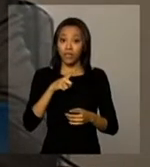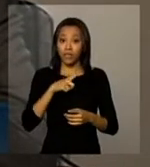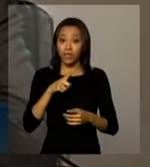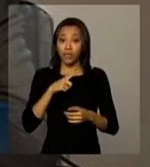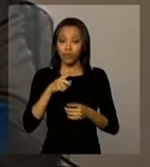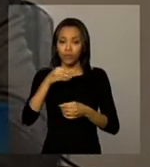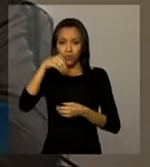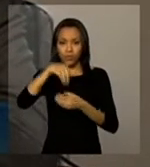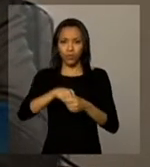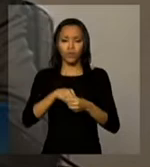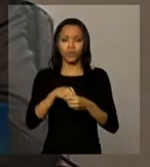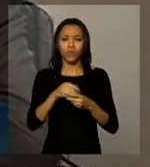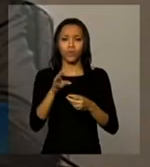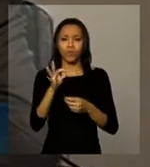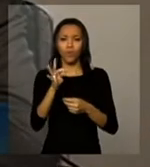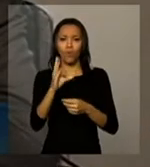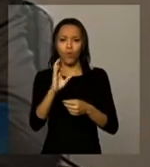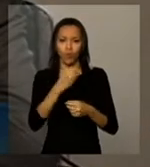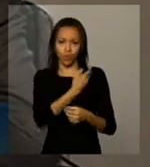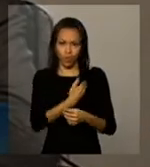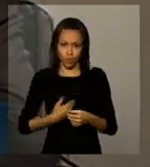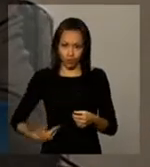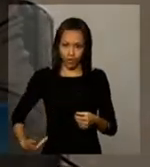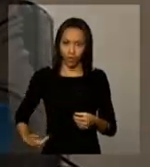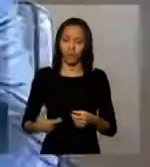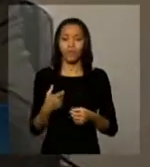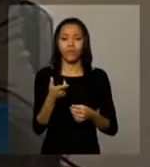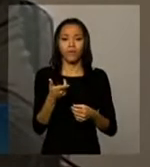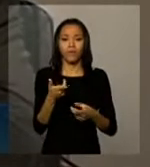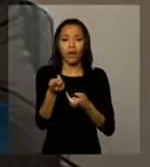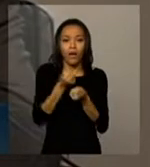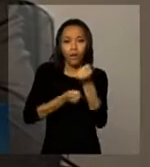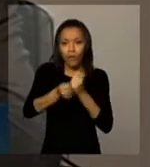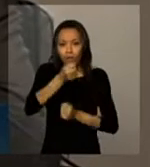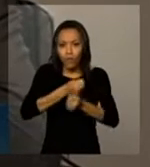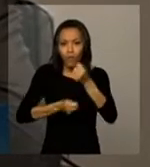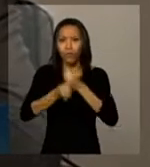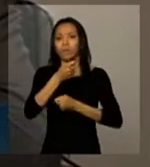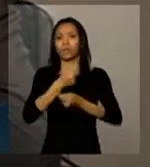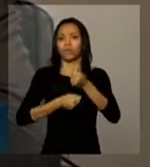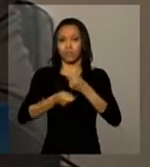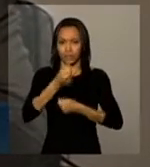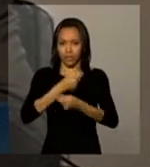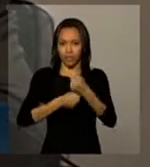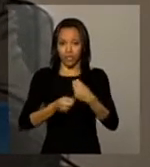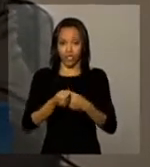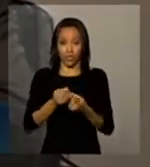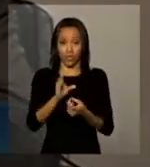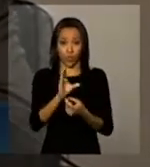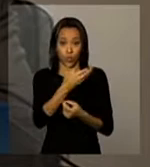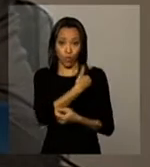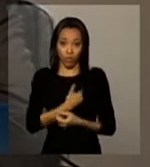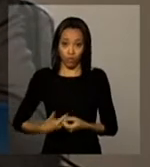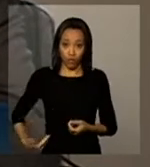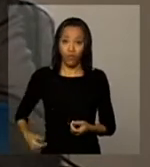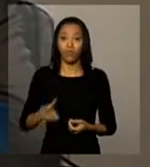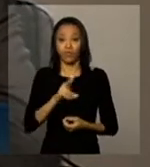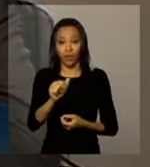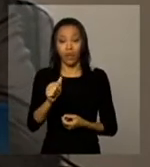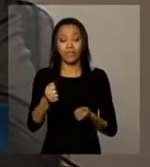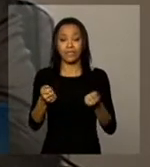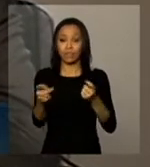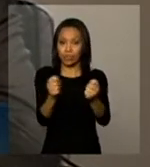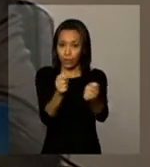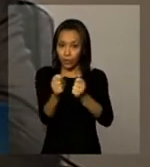central de 80,8 bilhões. Portanto, a economia que o governo central deverá fazer